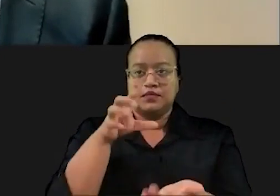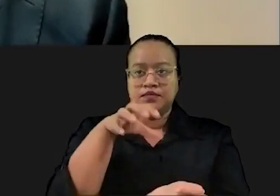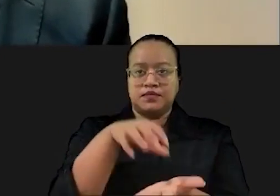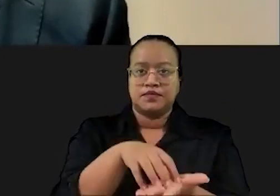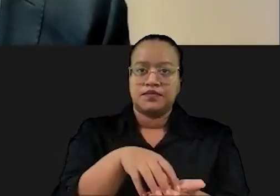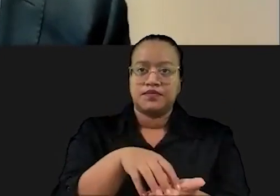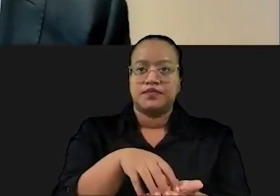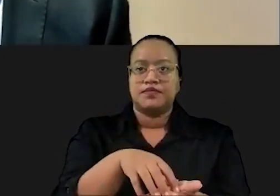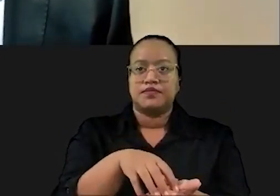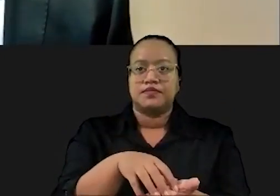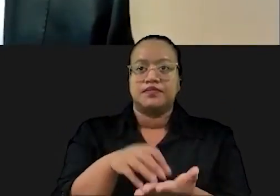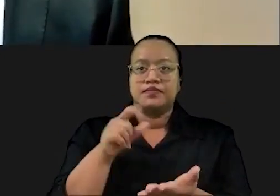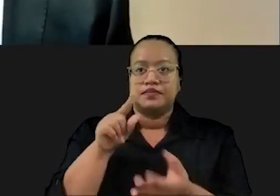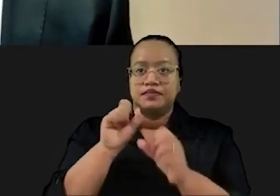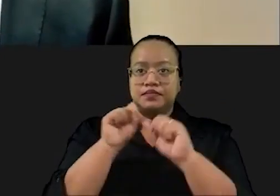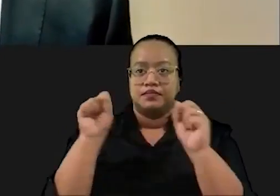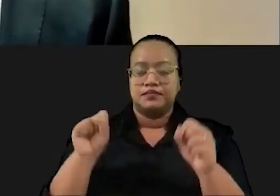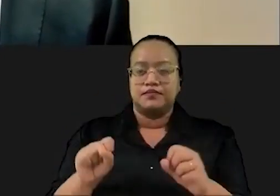traga pronto.